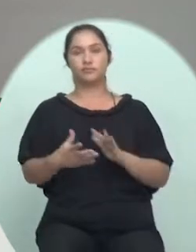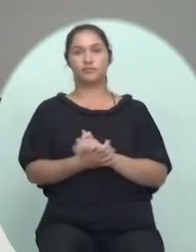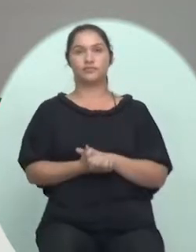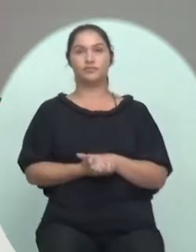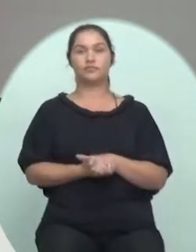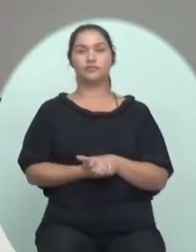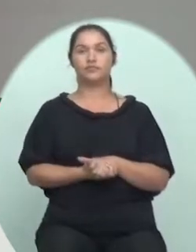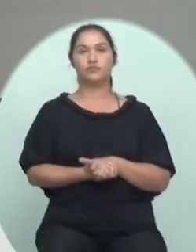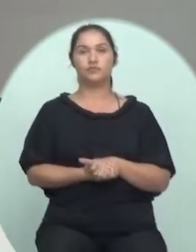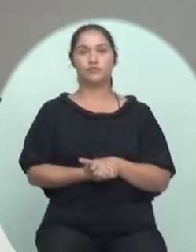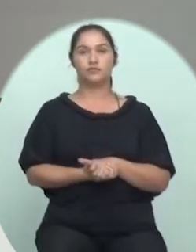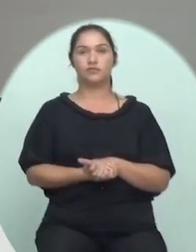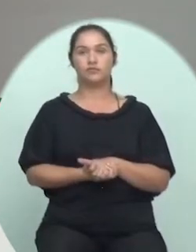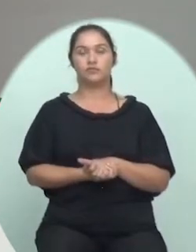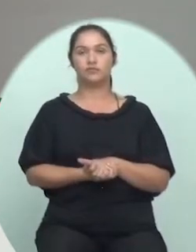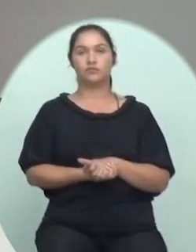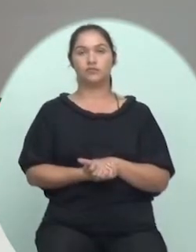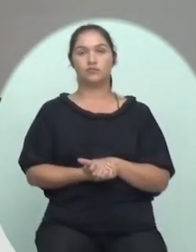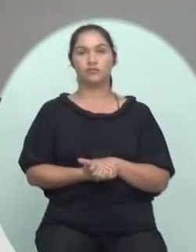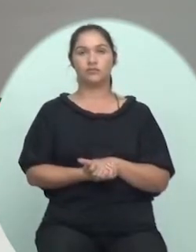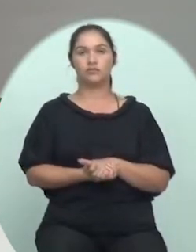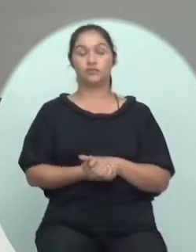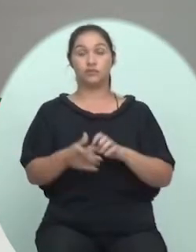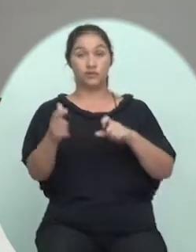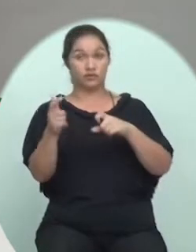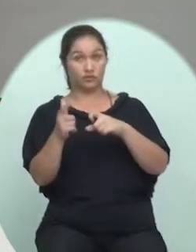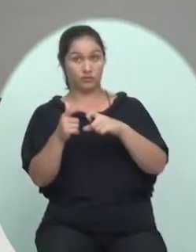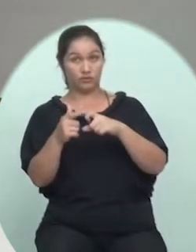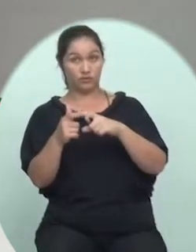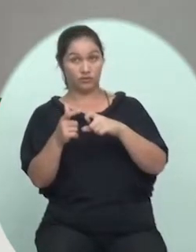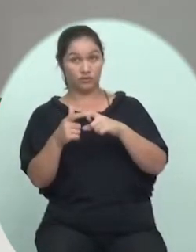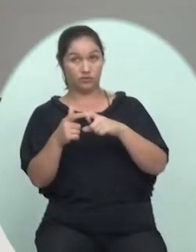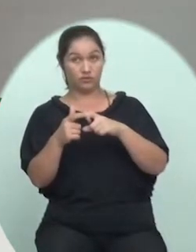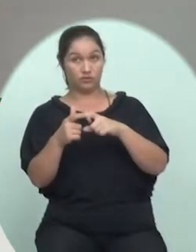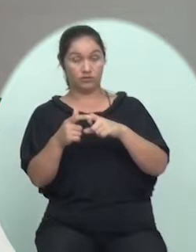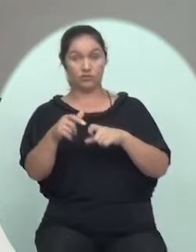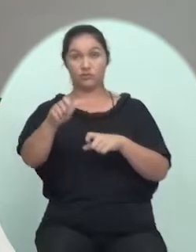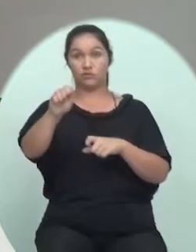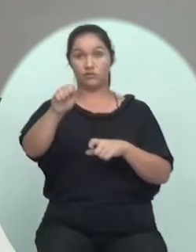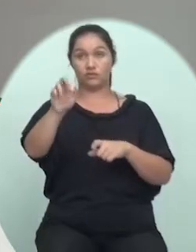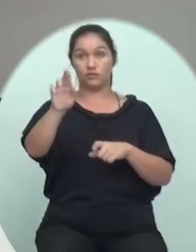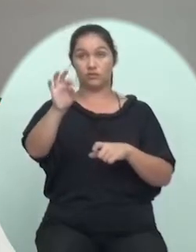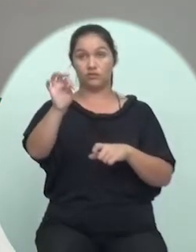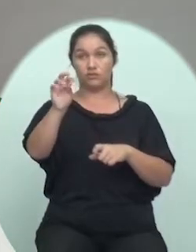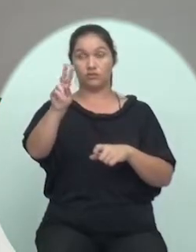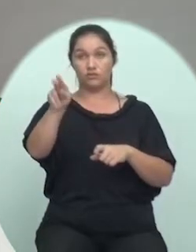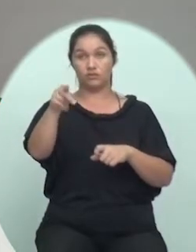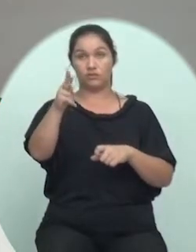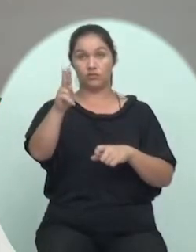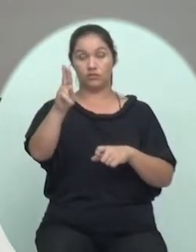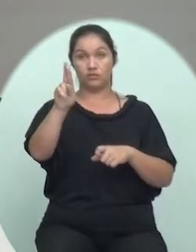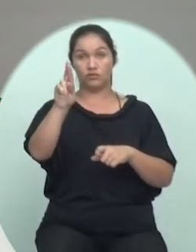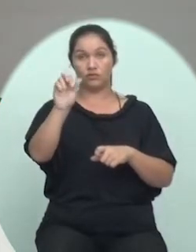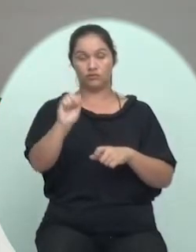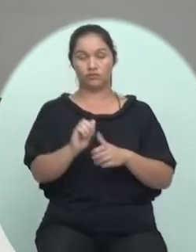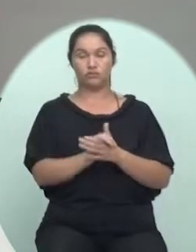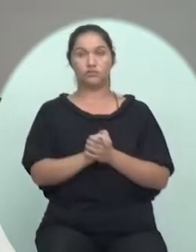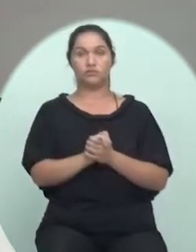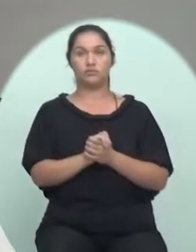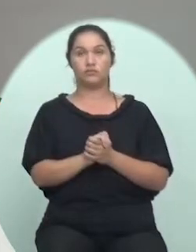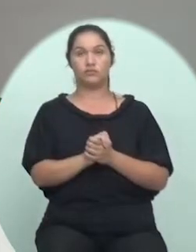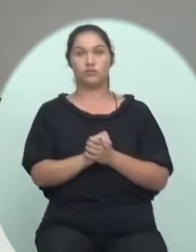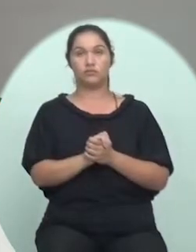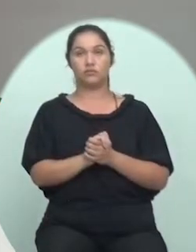o doutor Arthur, que atende ali na Maria Céu, está de férias durante o mês de fevereiro, retorna no dia 11 de março, se não me equivoco.